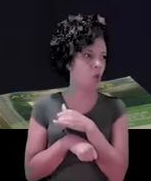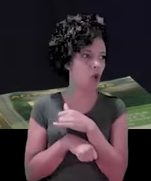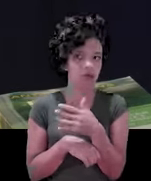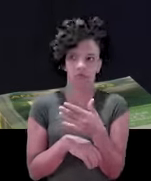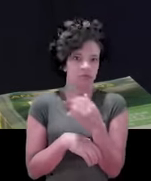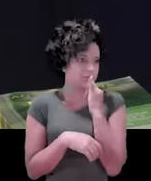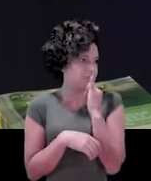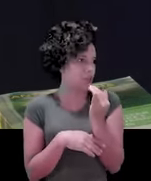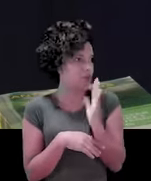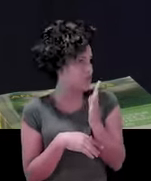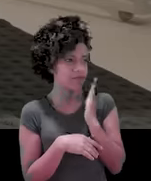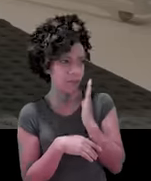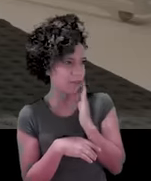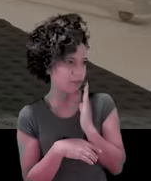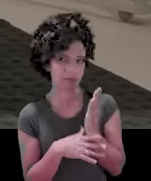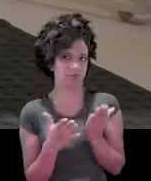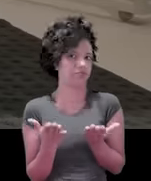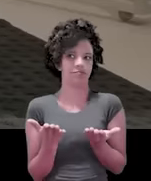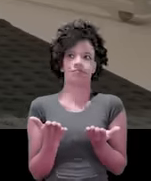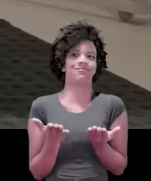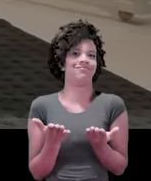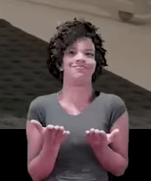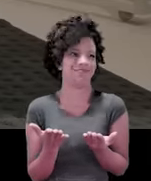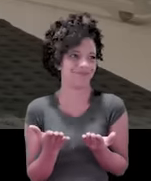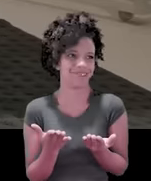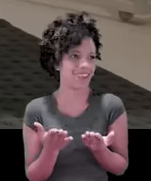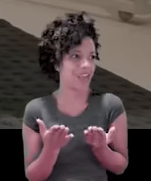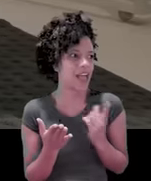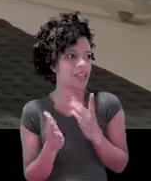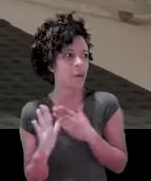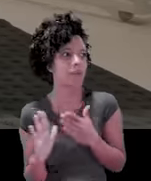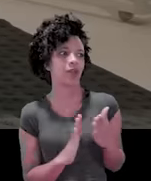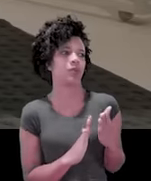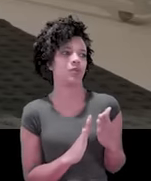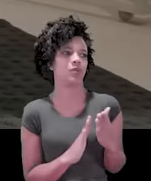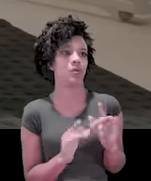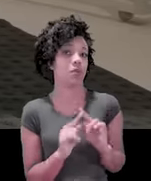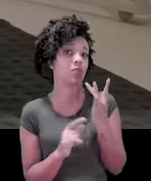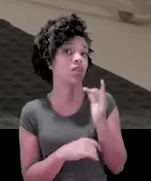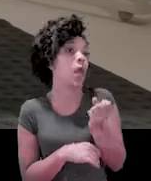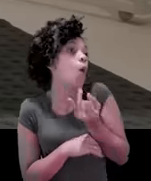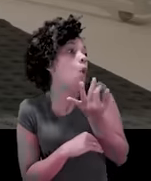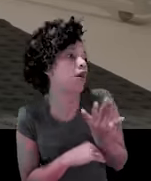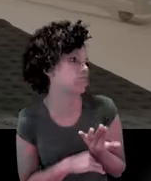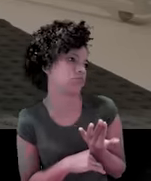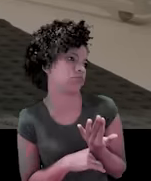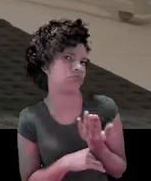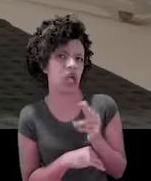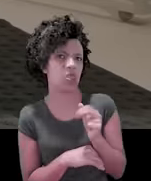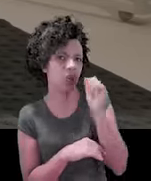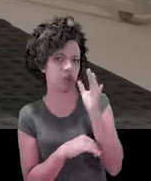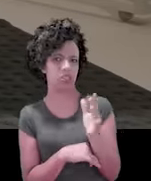ele é tipo assim eu já sabia que eu queria passar um tempo ali eu não sabia quanto tempo